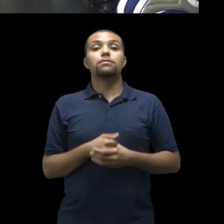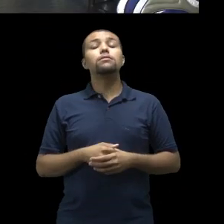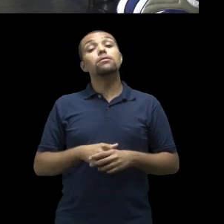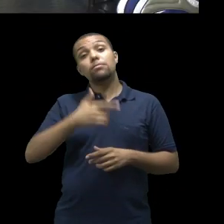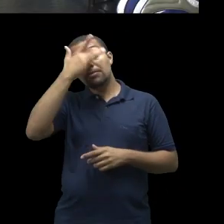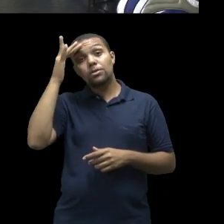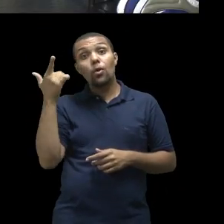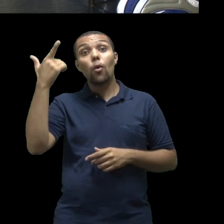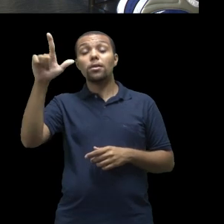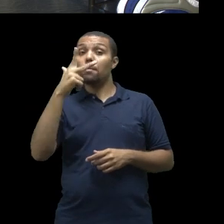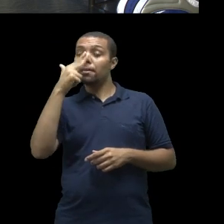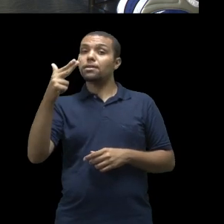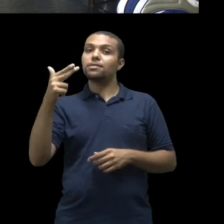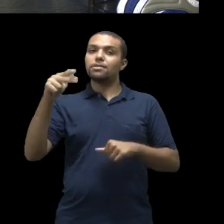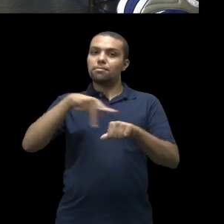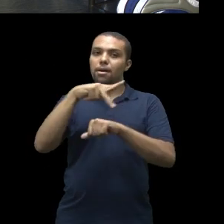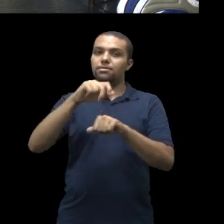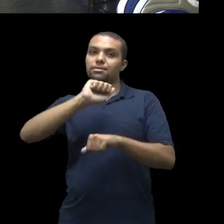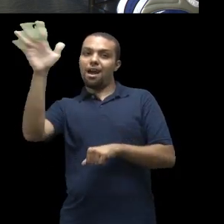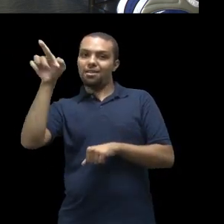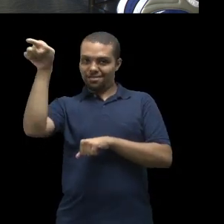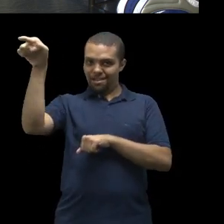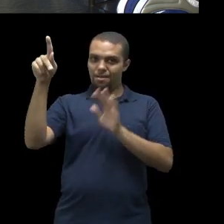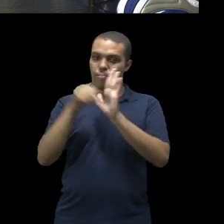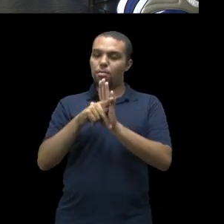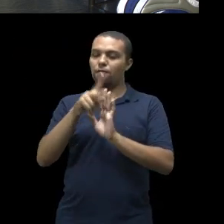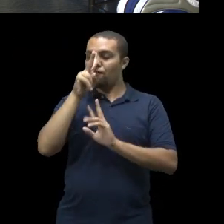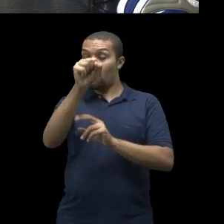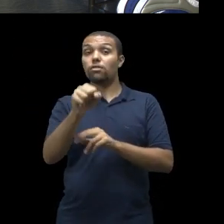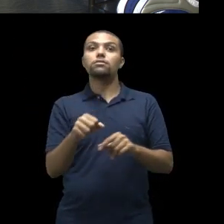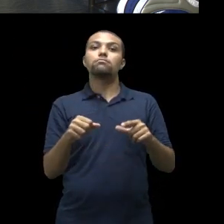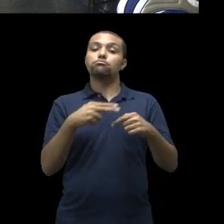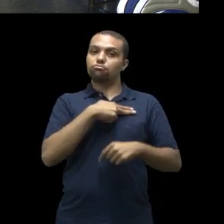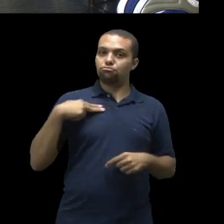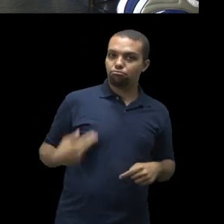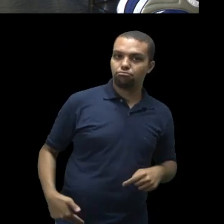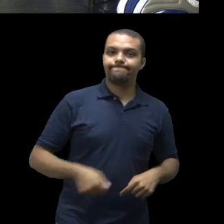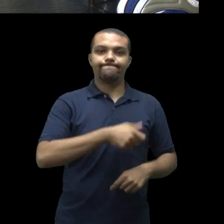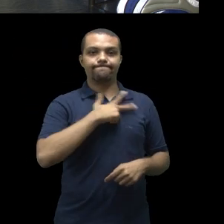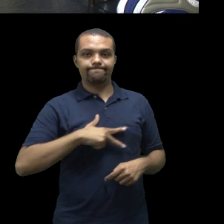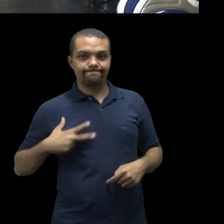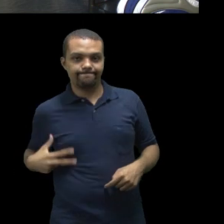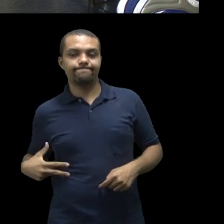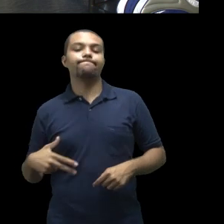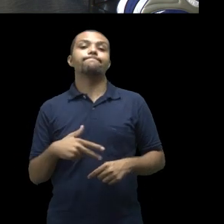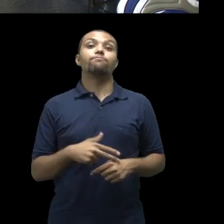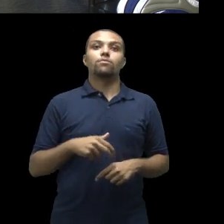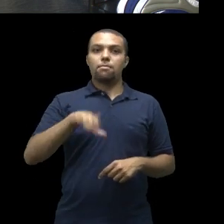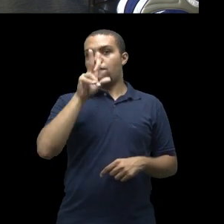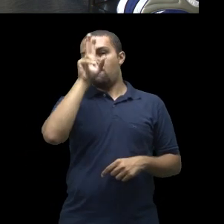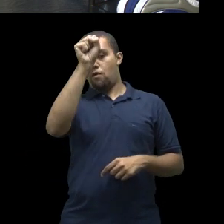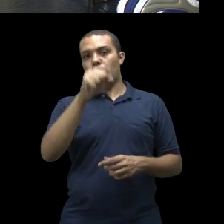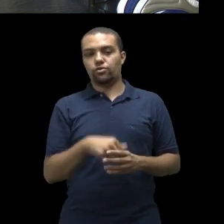muita experiência. E o pessoal de fora, os asiáticos são fortes no badminton, né? Sim, os chineses, dinamarqueses são,